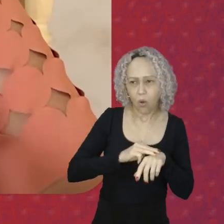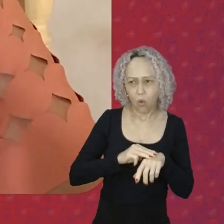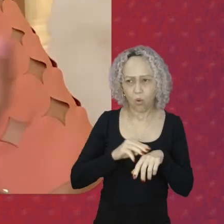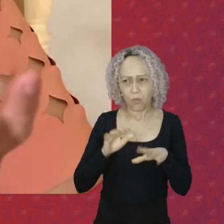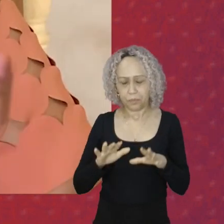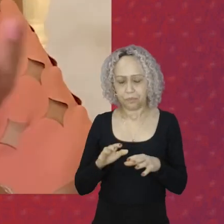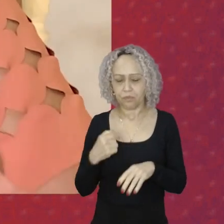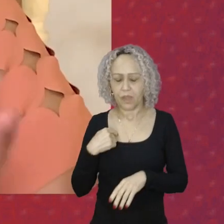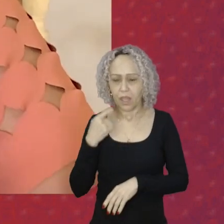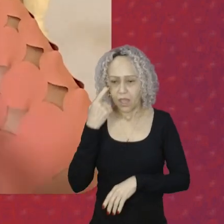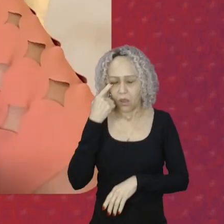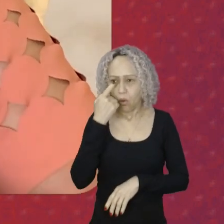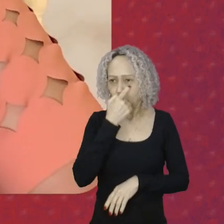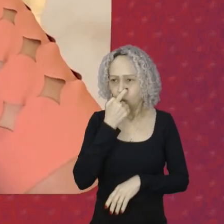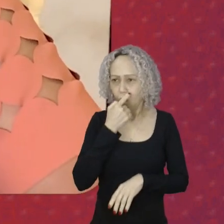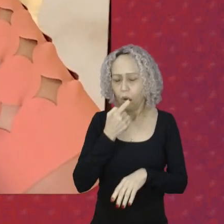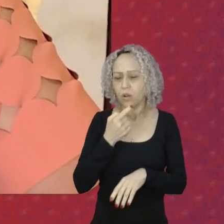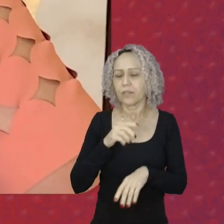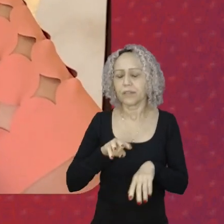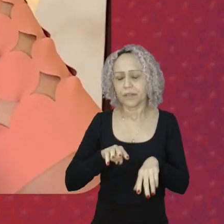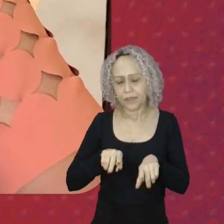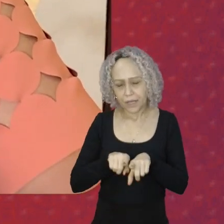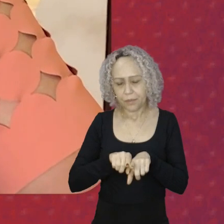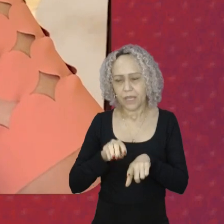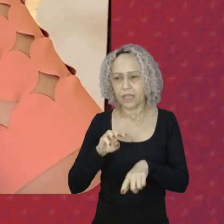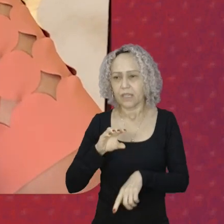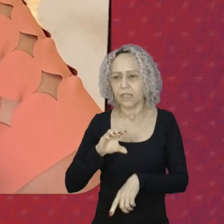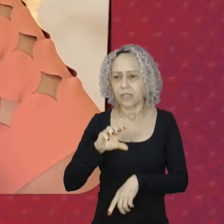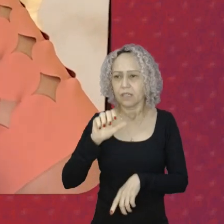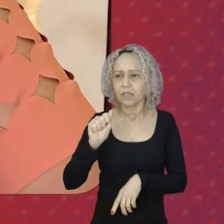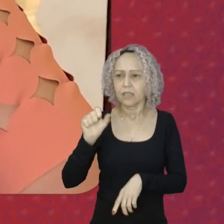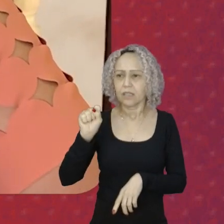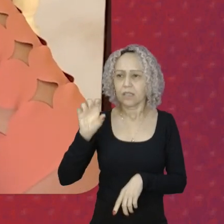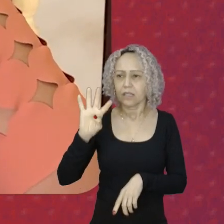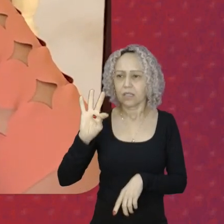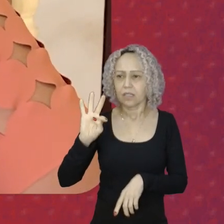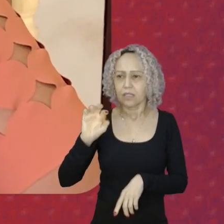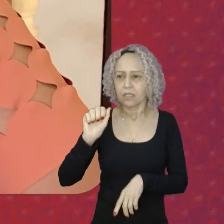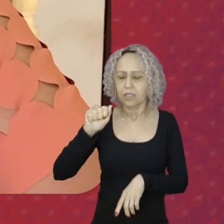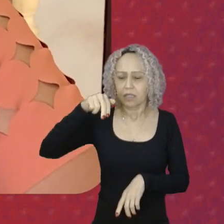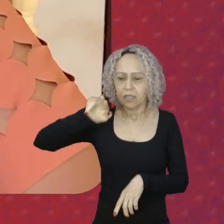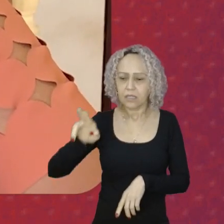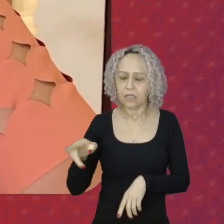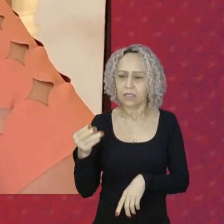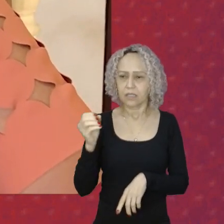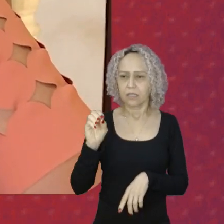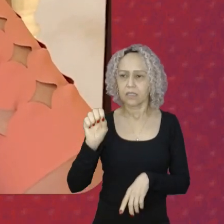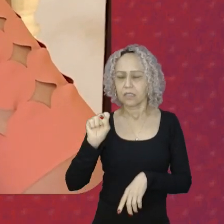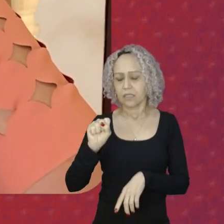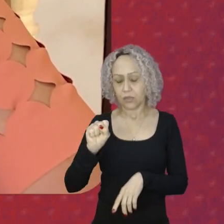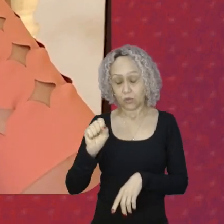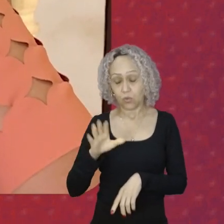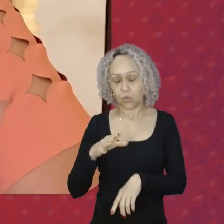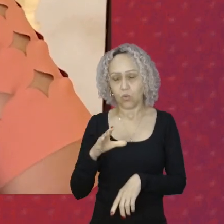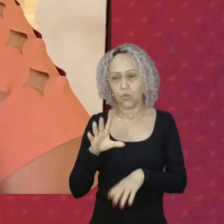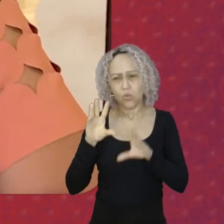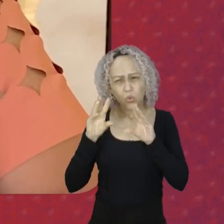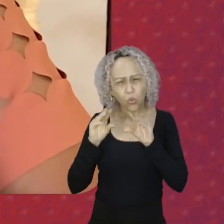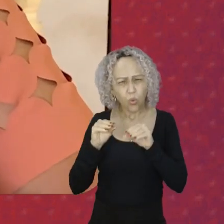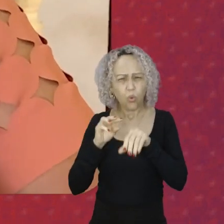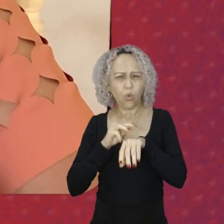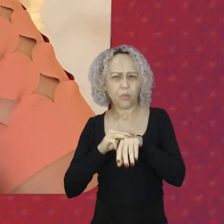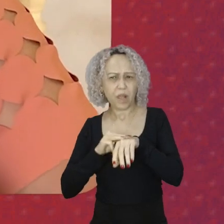olhos castanhos escuros, e hoje nós vamos tratar da questão dos direitos humanos